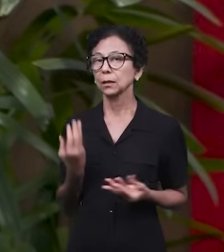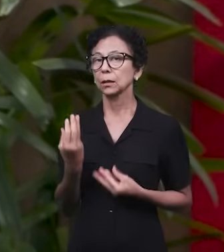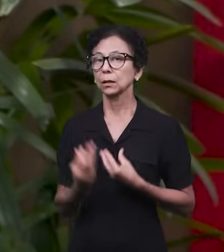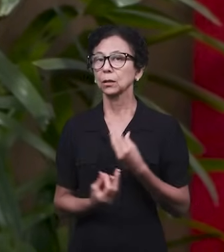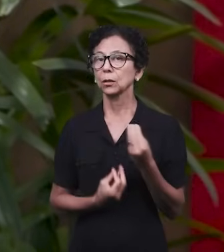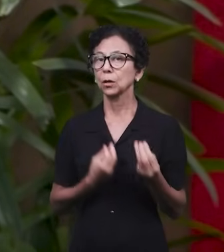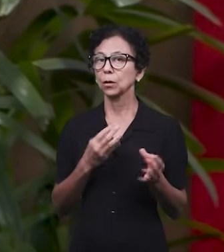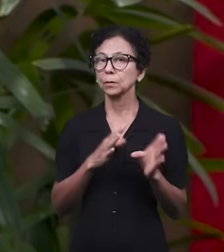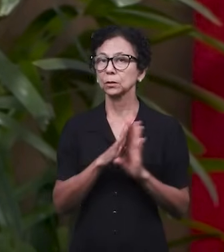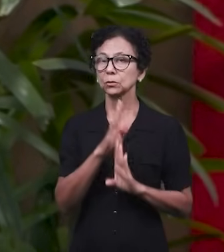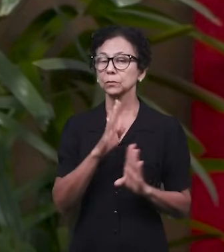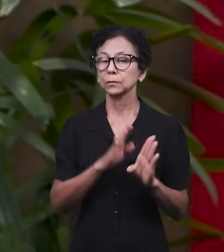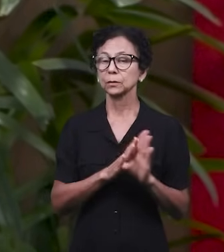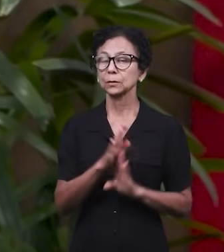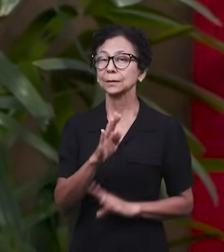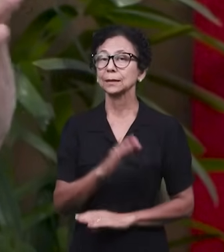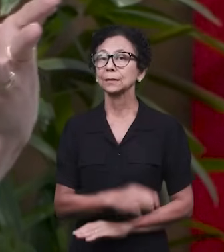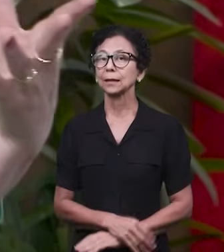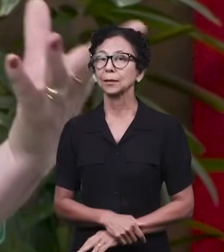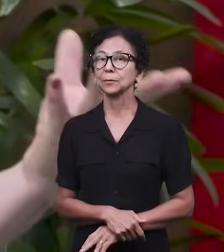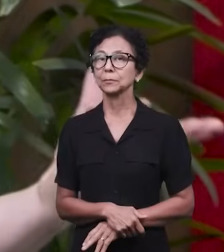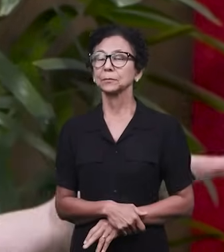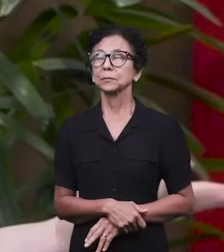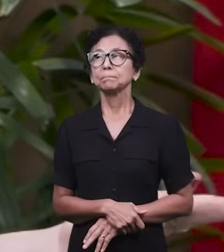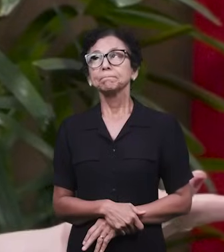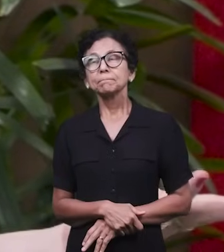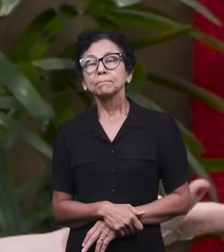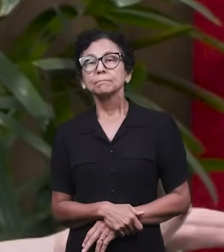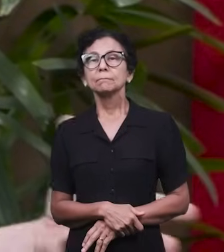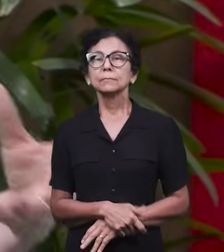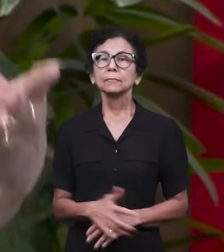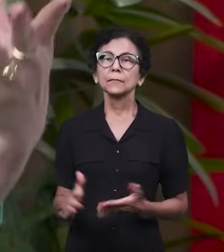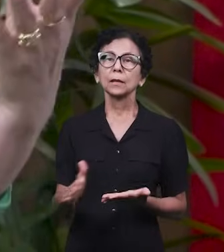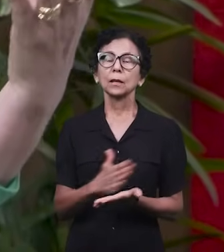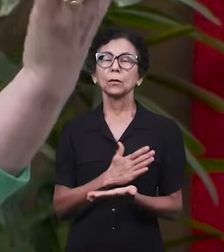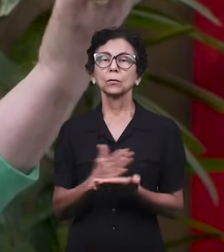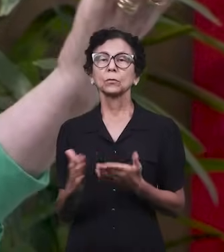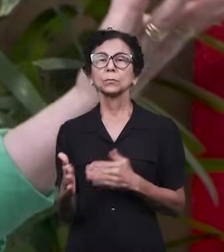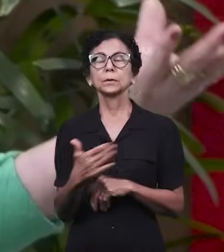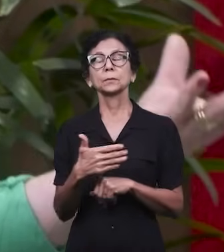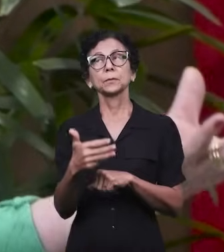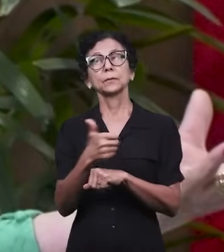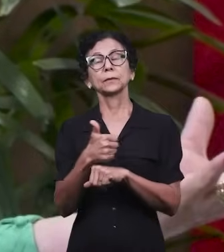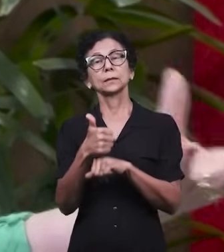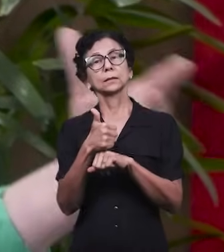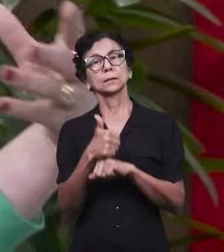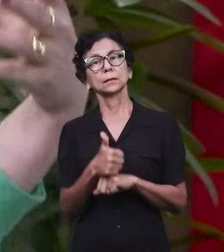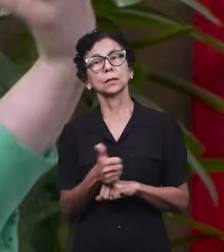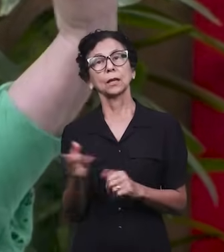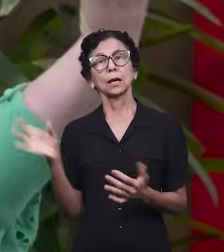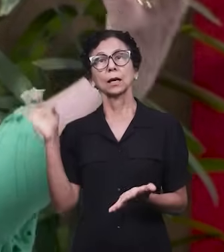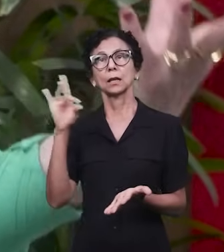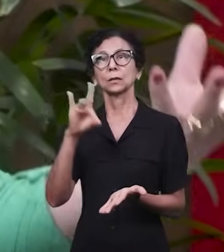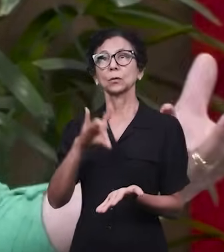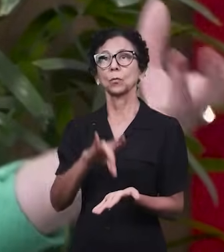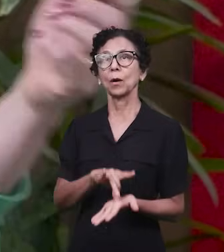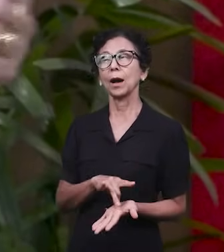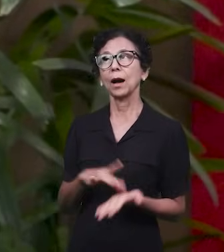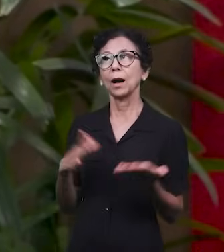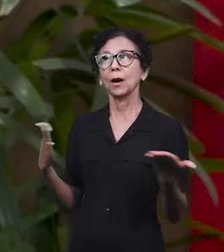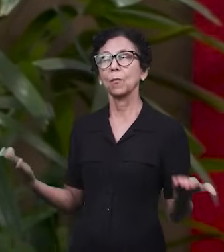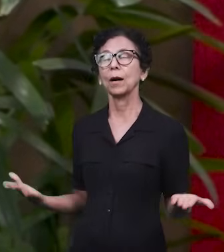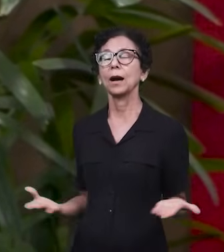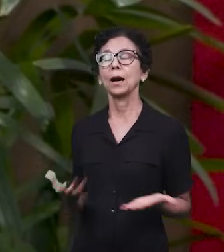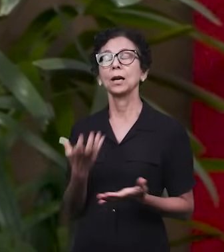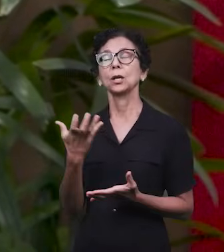organização? E aí a gente pode pensar algumas profissões que foram faladas, né, que estão em voga agora, ser diplomata, eu queria ser diplomata, então